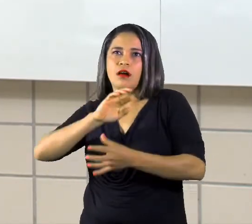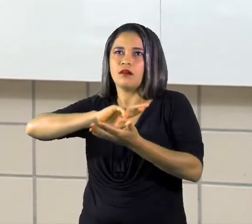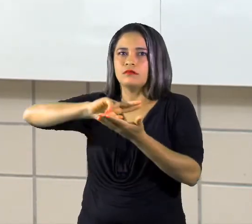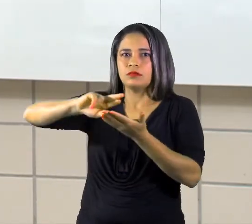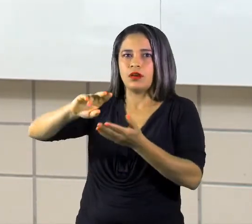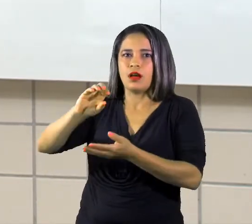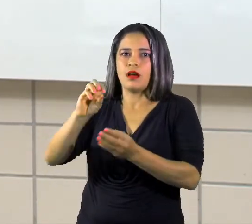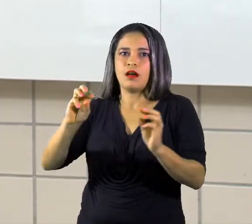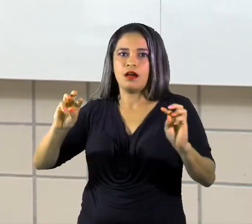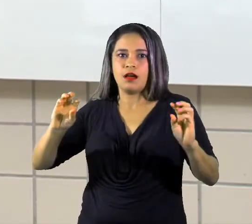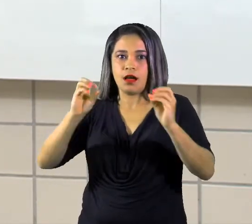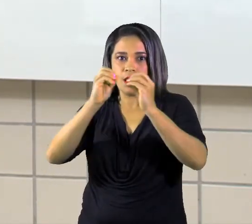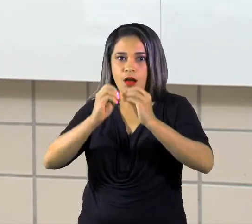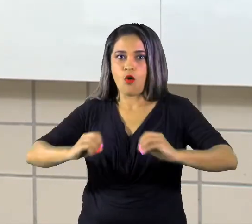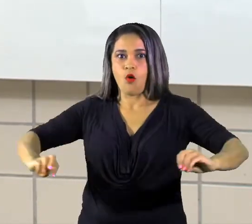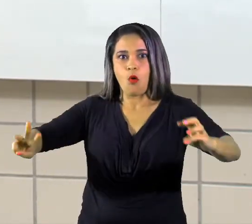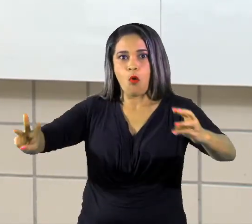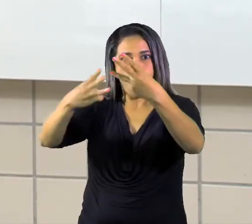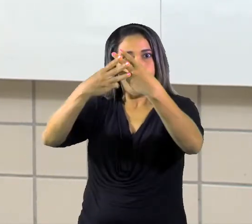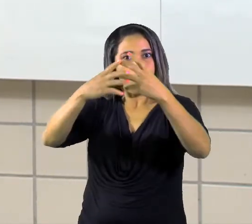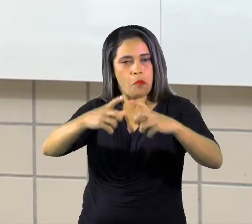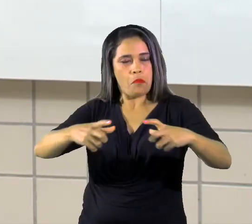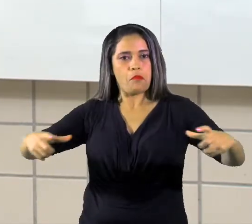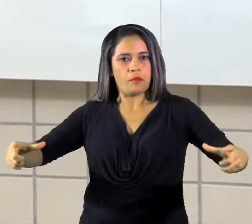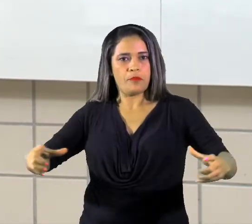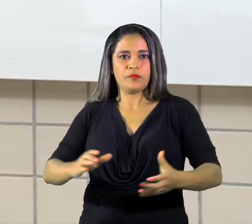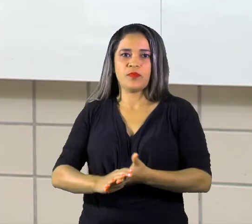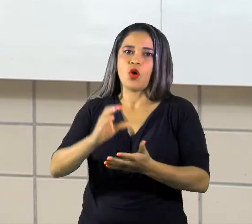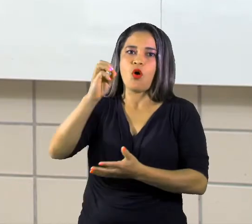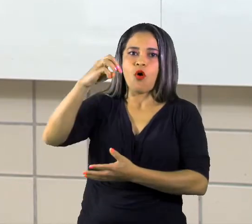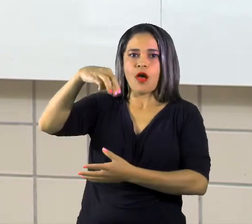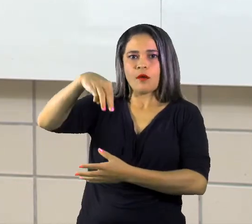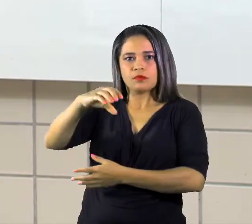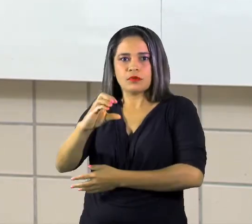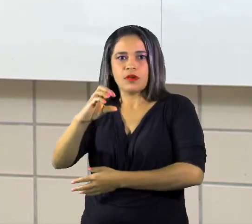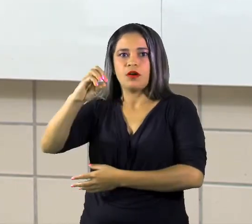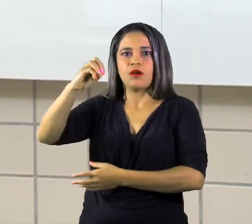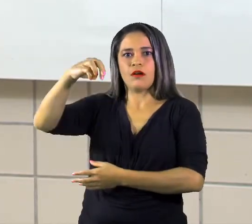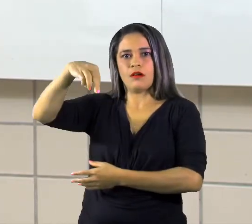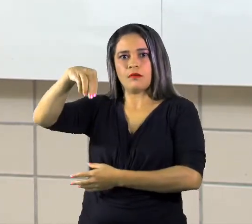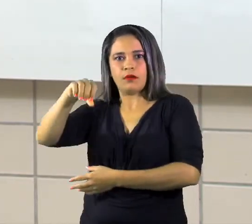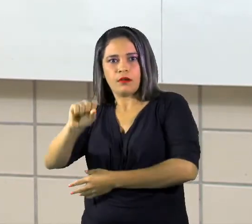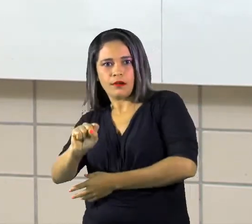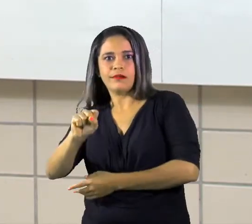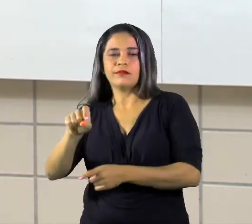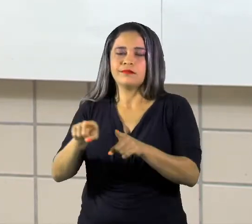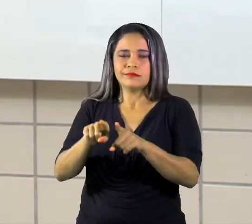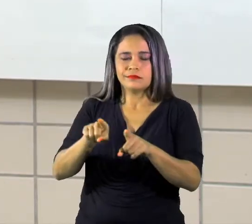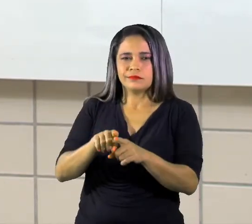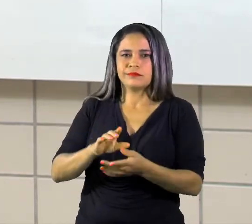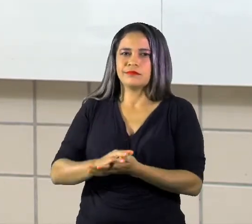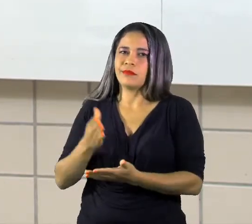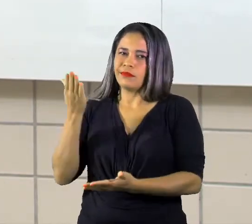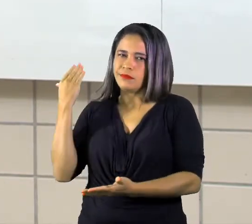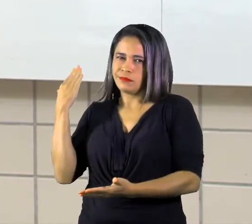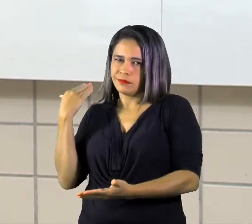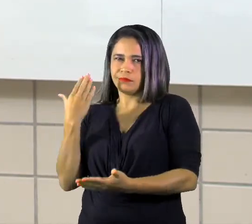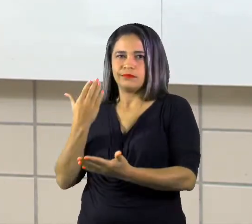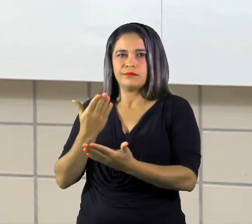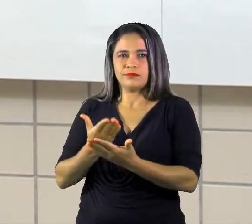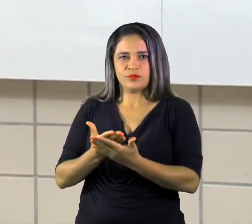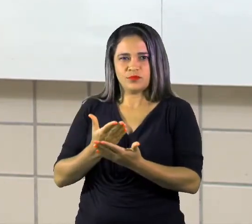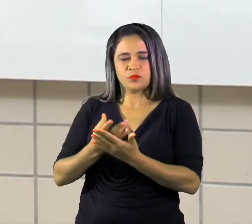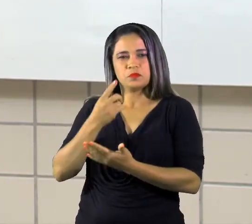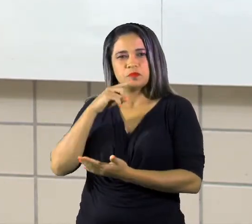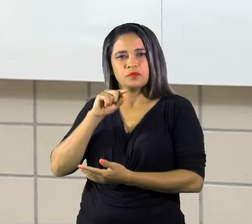grande organização internacional, OMC, OMS. Na nossa aula anterior, nós vimos sobre a questão